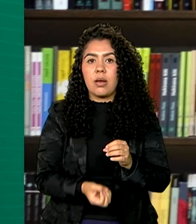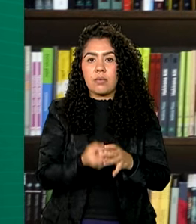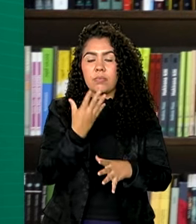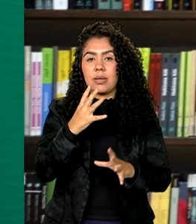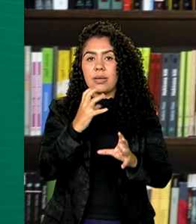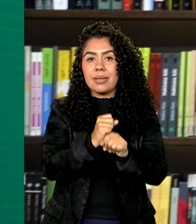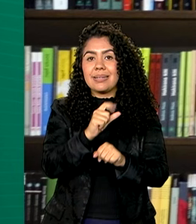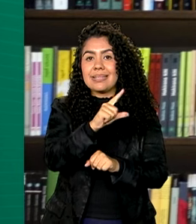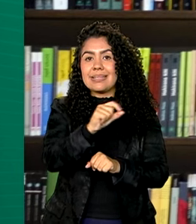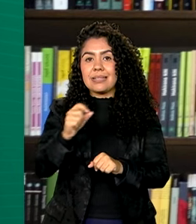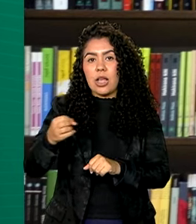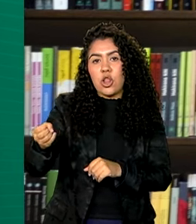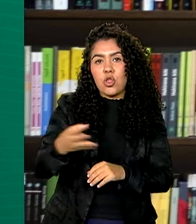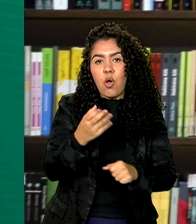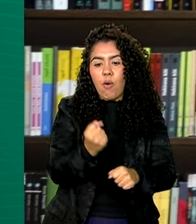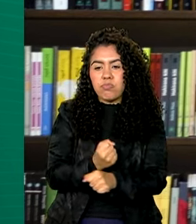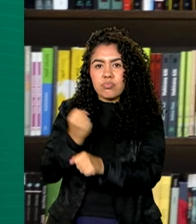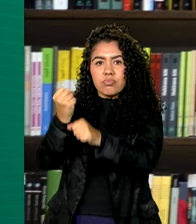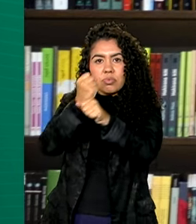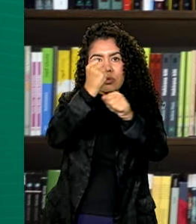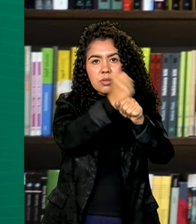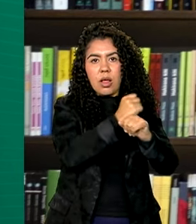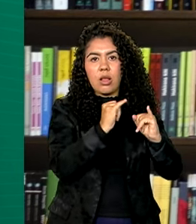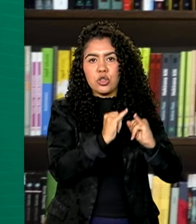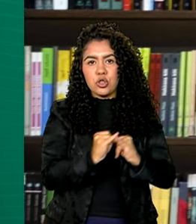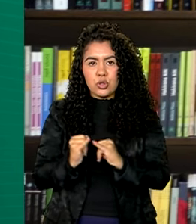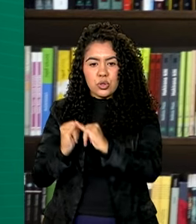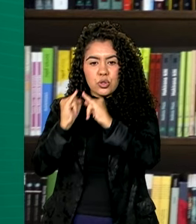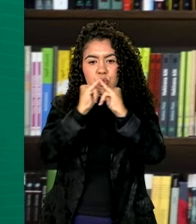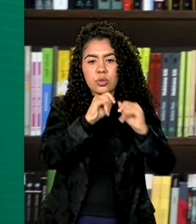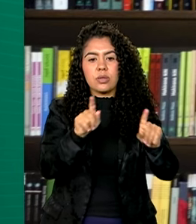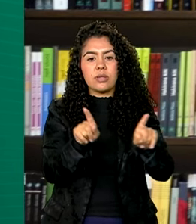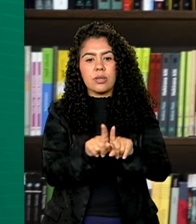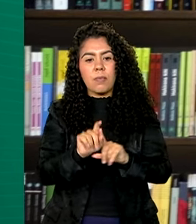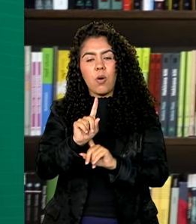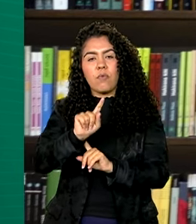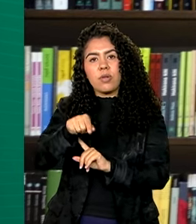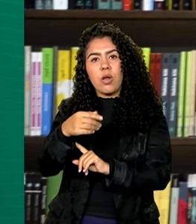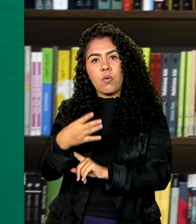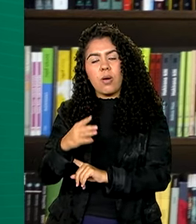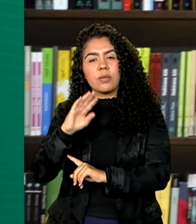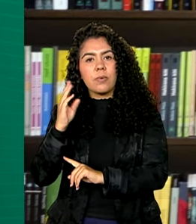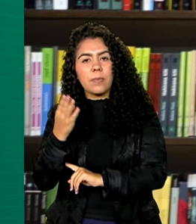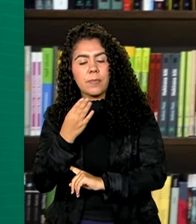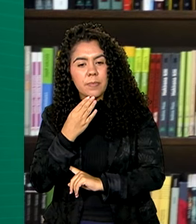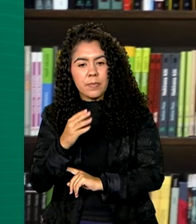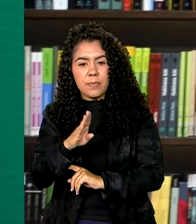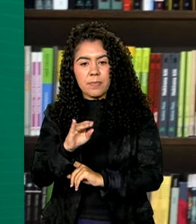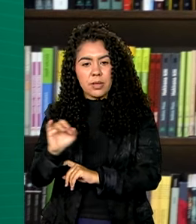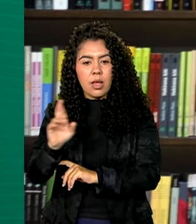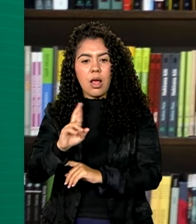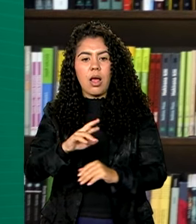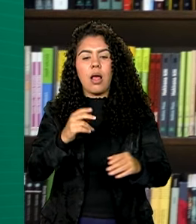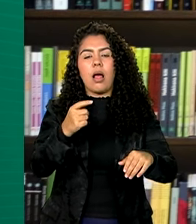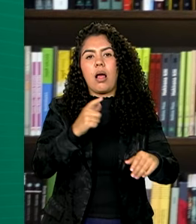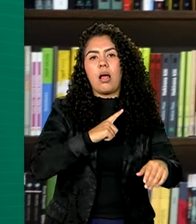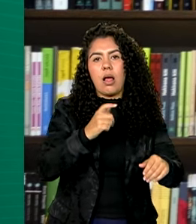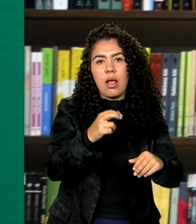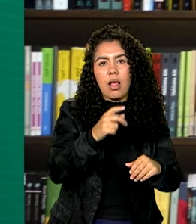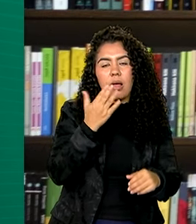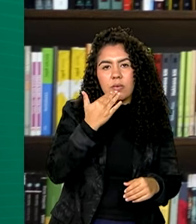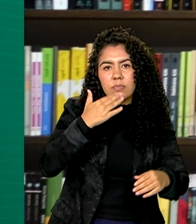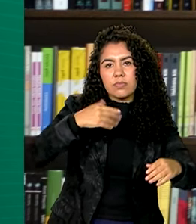campi e 1,4 bilhão para consolidar unidades já existentes, com a construção de refeitórios,